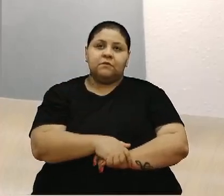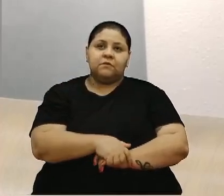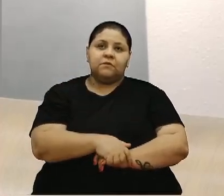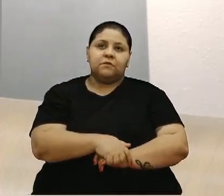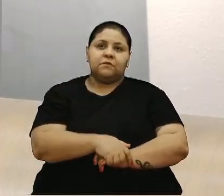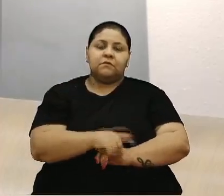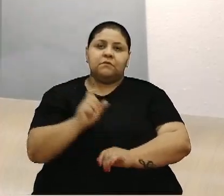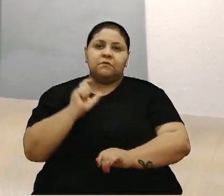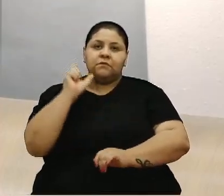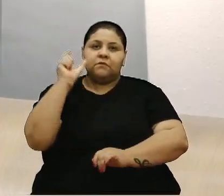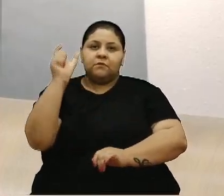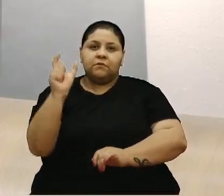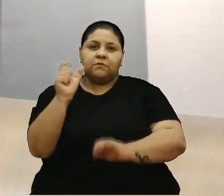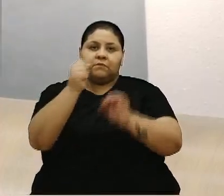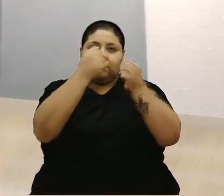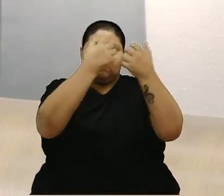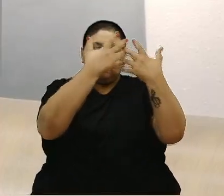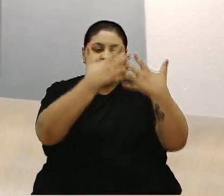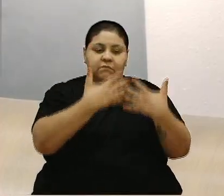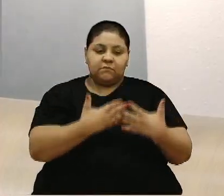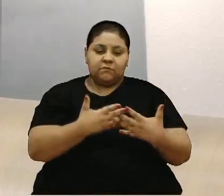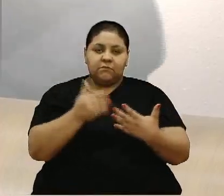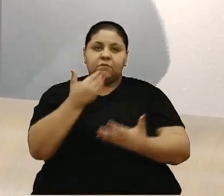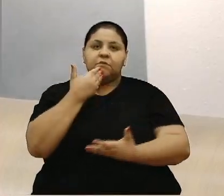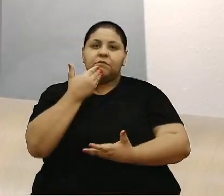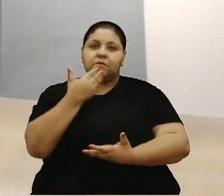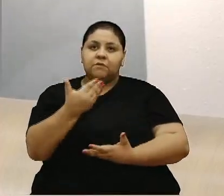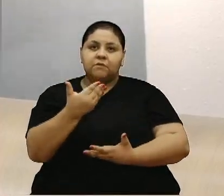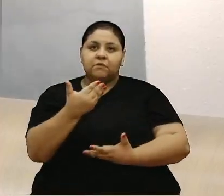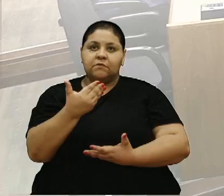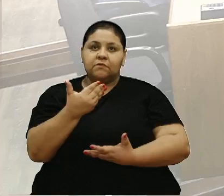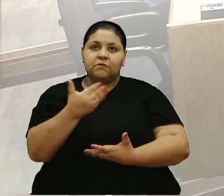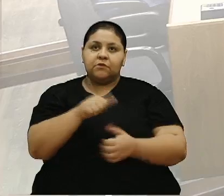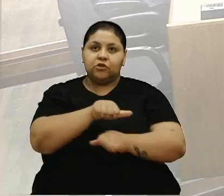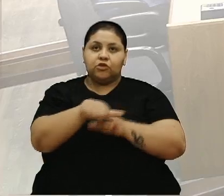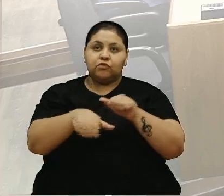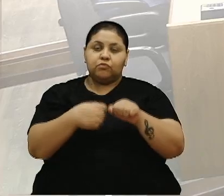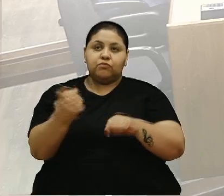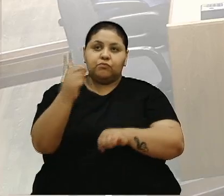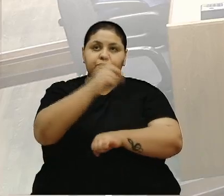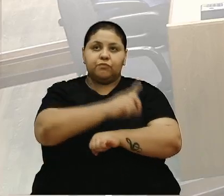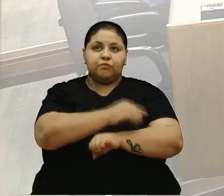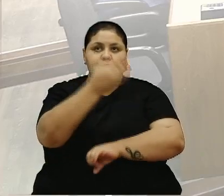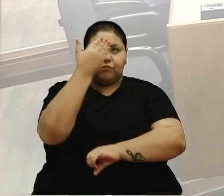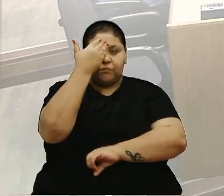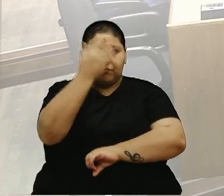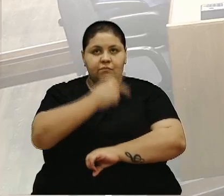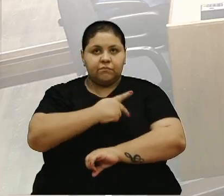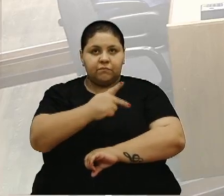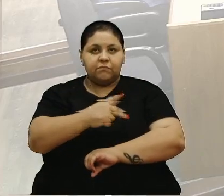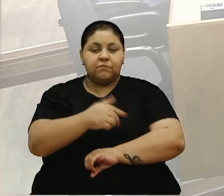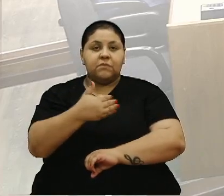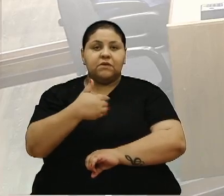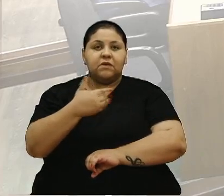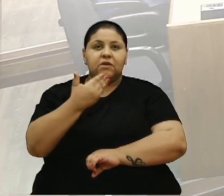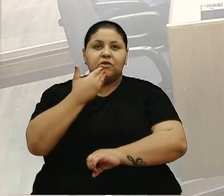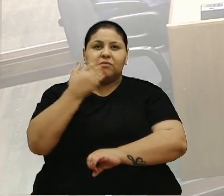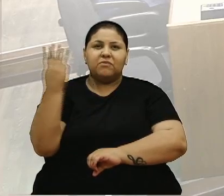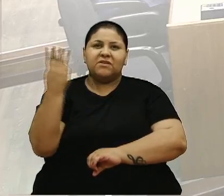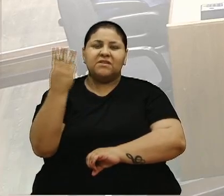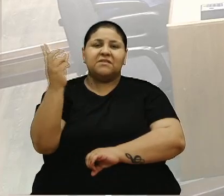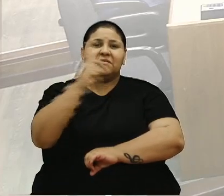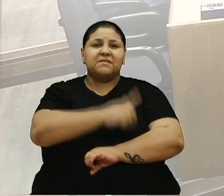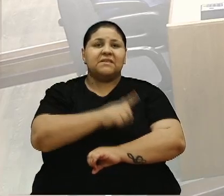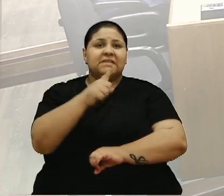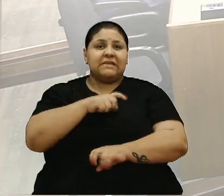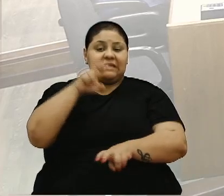Com a palavra o autor para justificar essa solicitação do pedido de vista. Obrigado, senhora presidente. Eu pedi 3 dias para a gente ter que